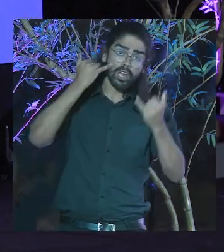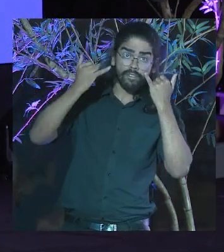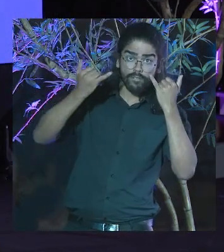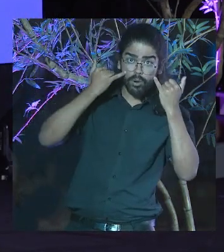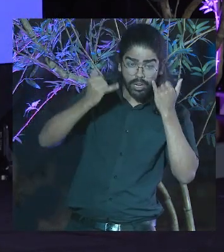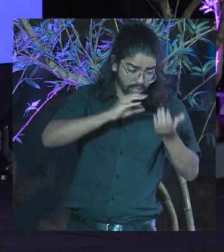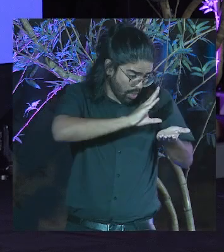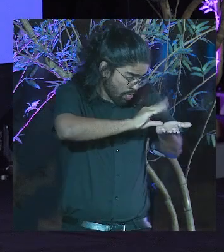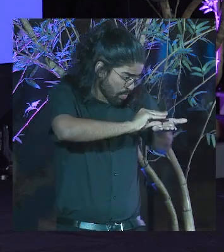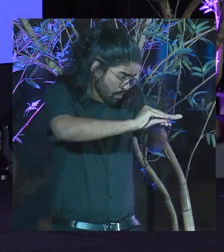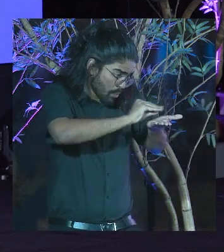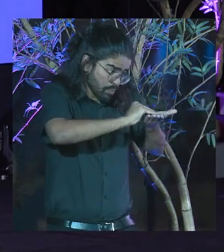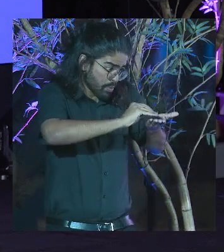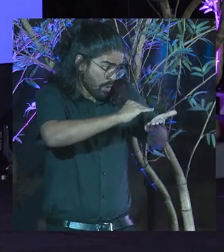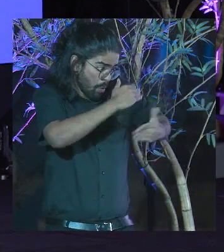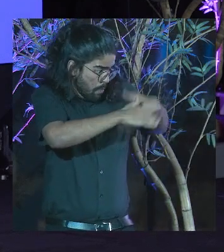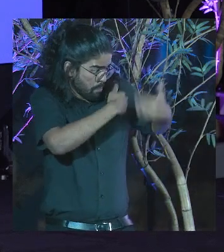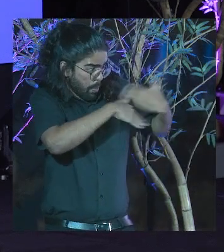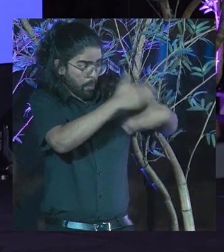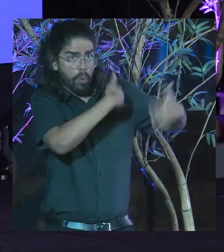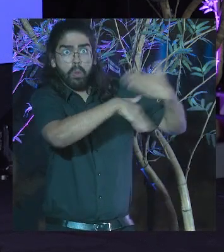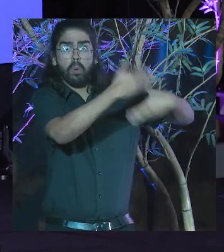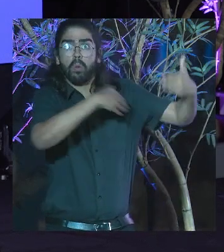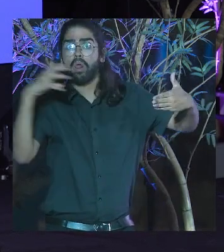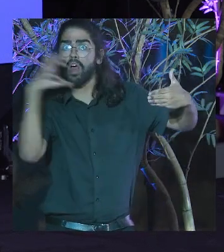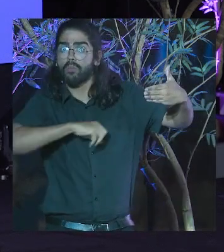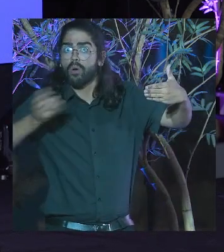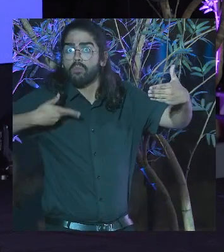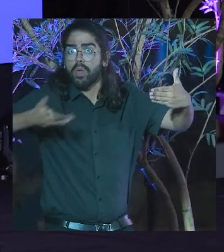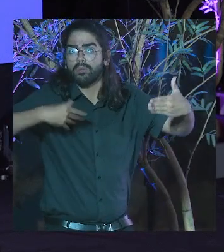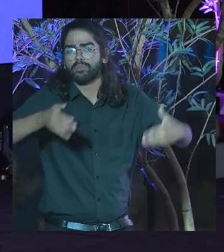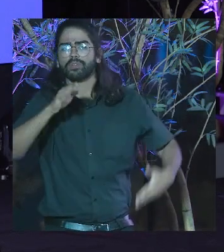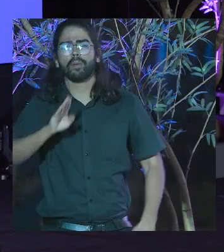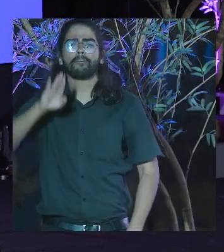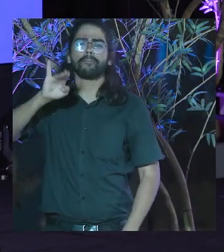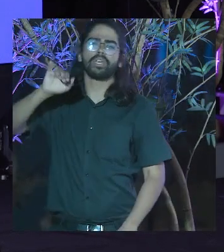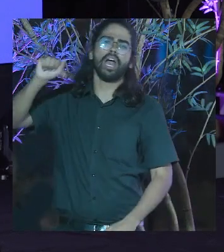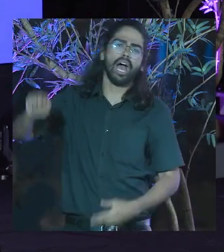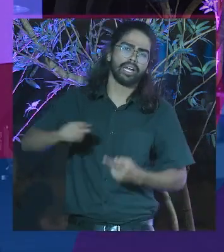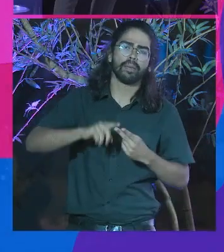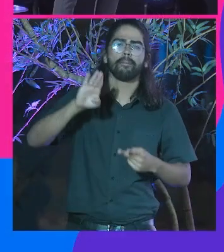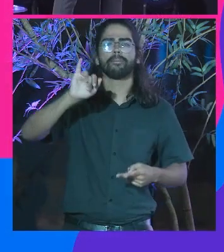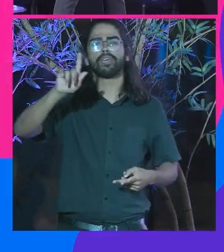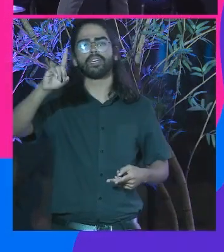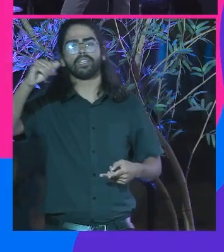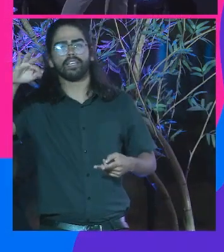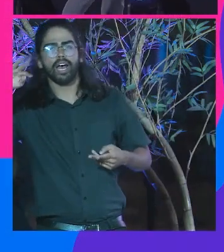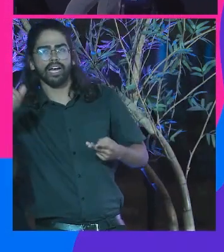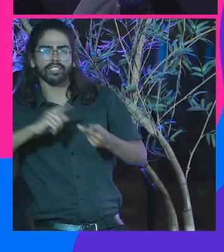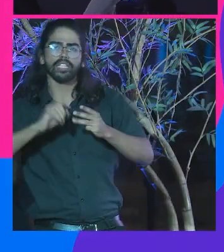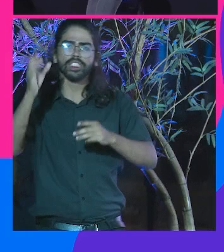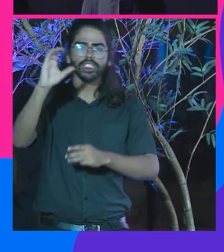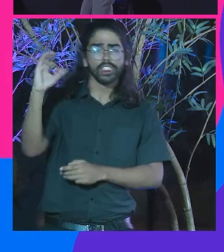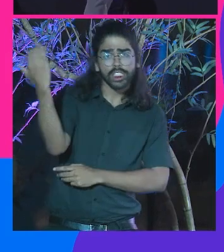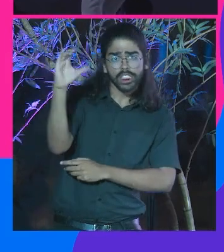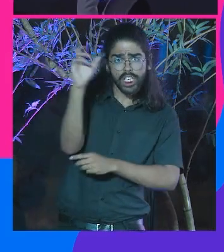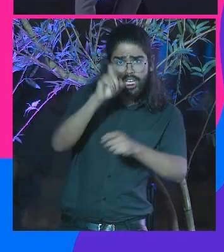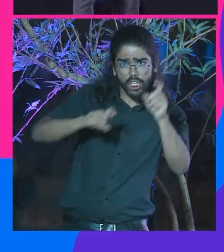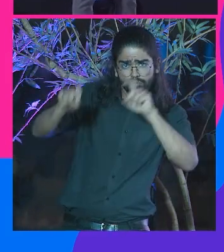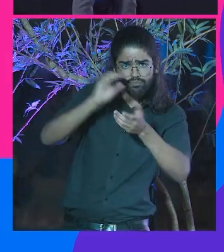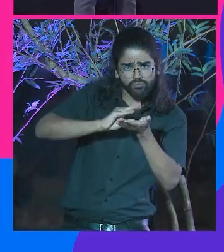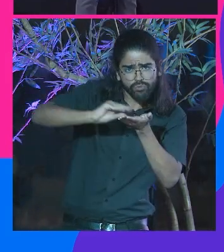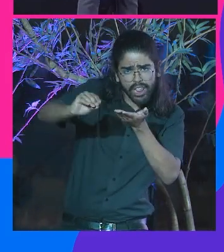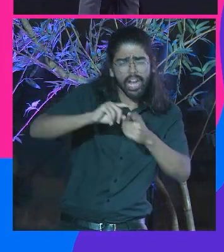dados aconteceu muito rapidamente. Surgiu o BI lá atrás, Big Data, ciência de dados, tudo para a gente